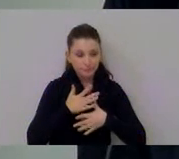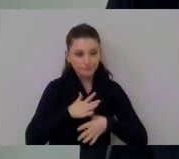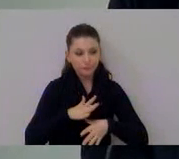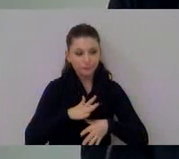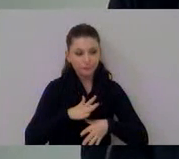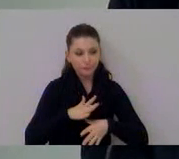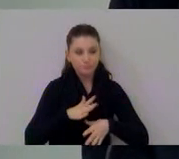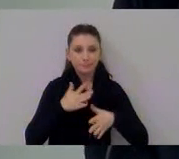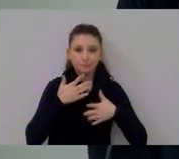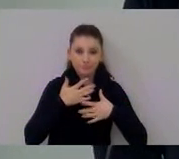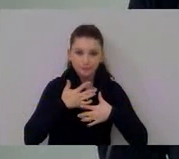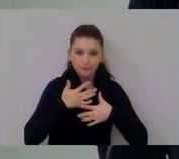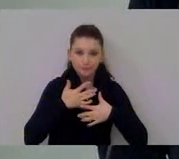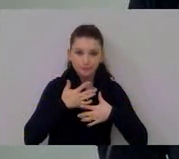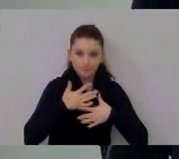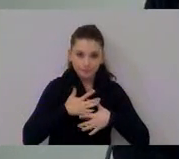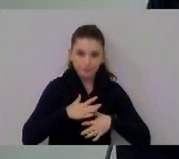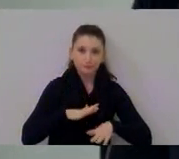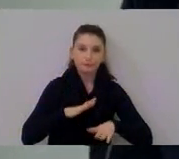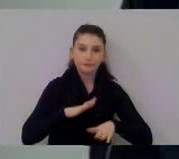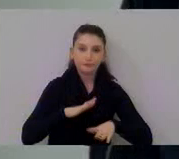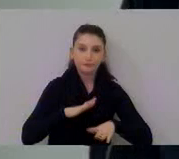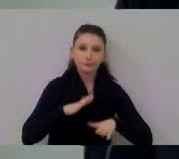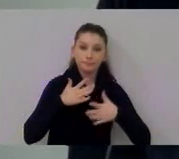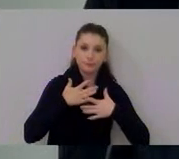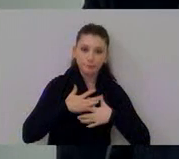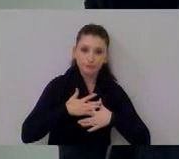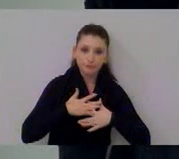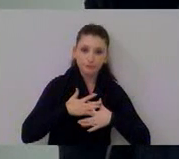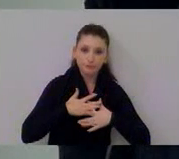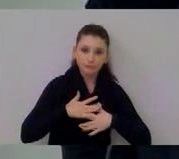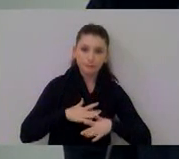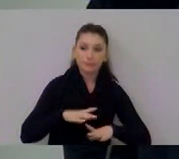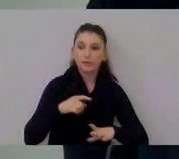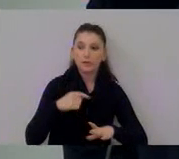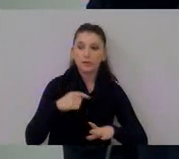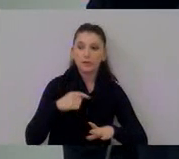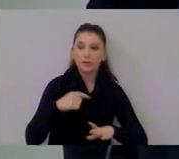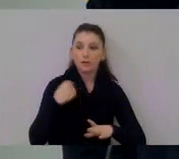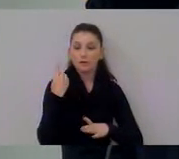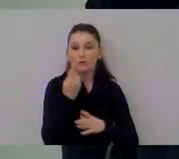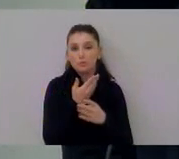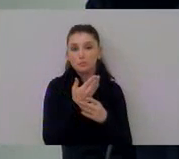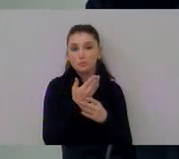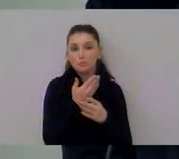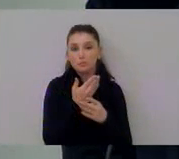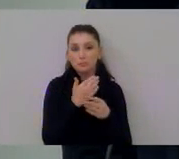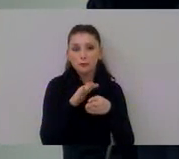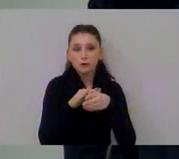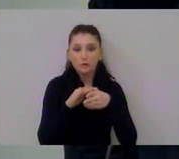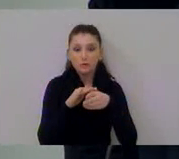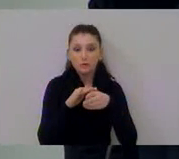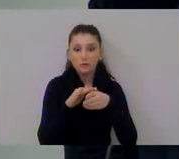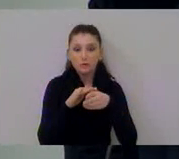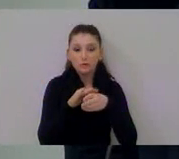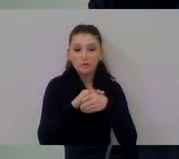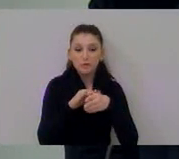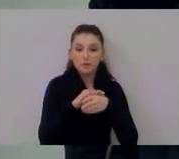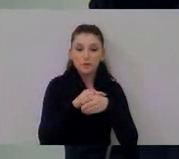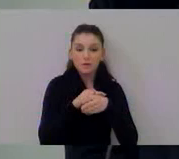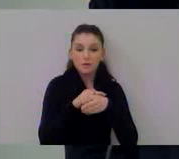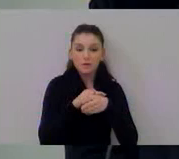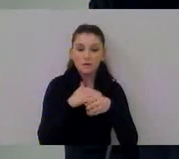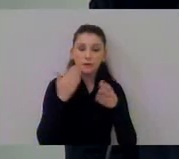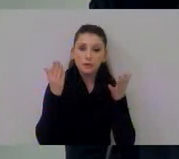Conversamos hoje sobre esse assunto na prefeitura e também pedimos